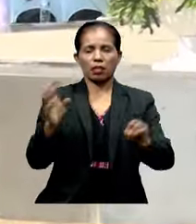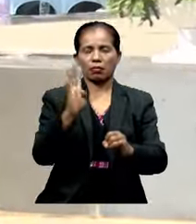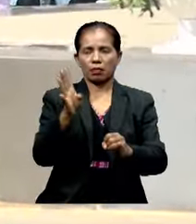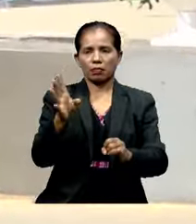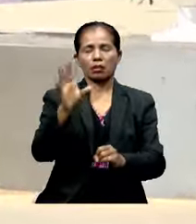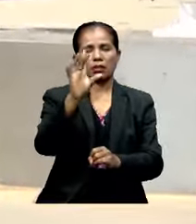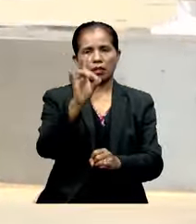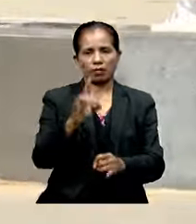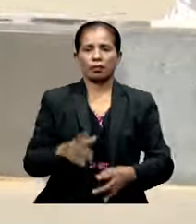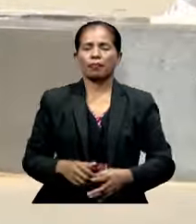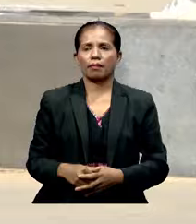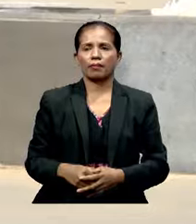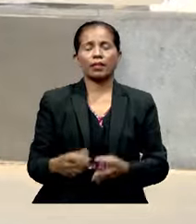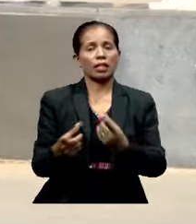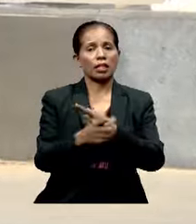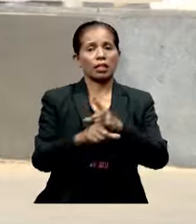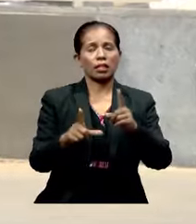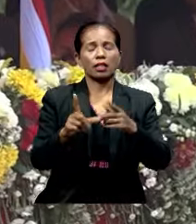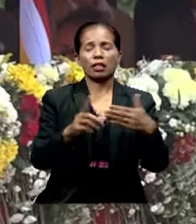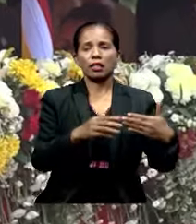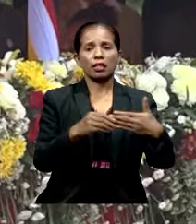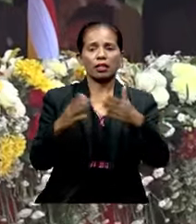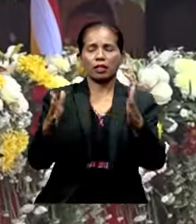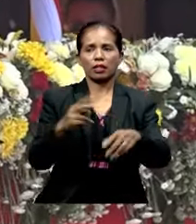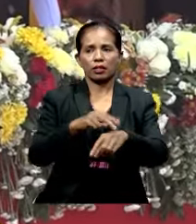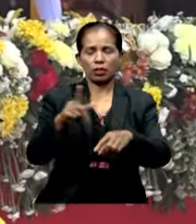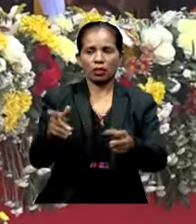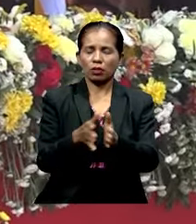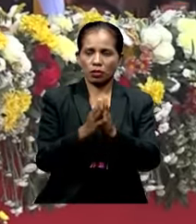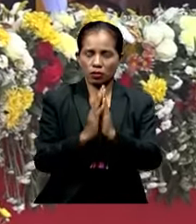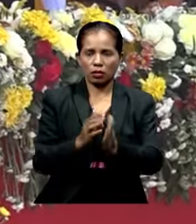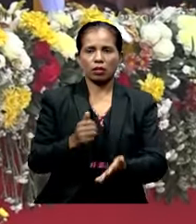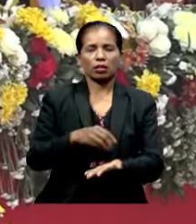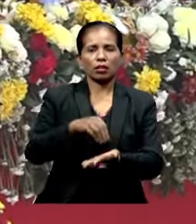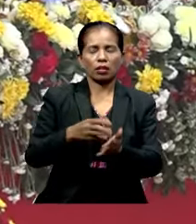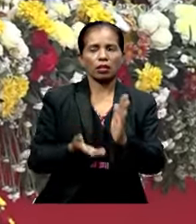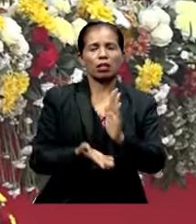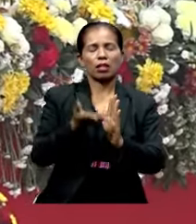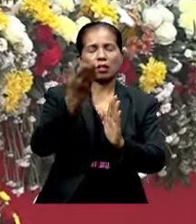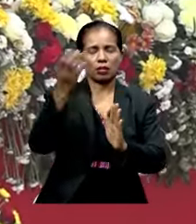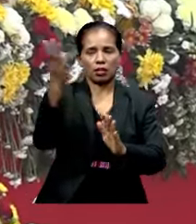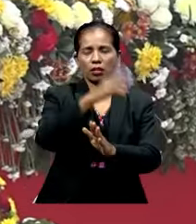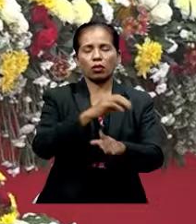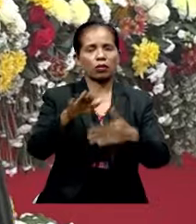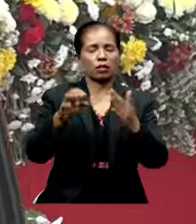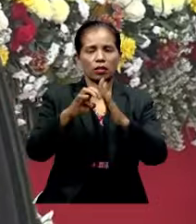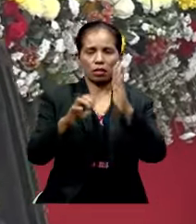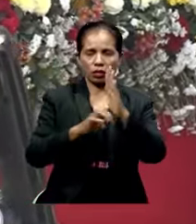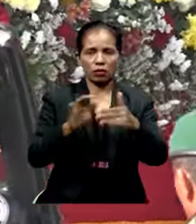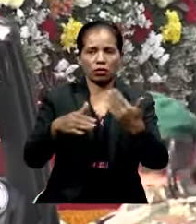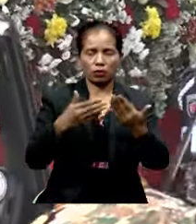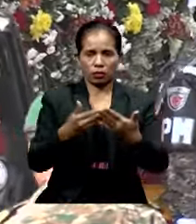valo. Tamane, líder nacional será russo autorrar local eleito será a total as interesses de Estado liu boa toto. A russo